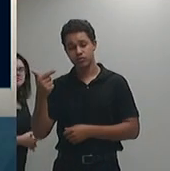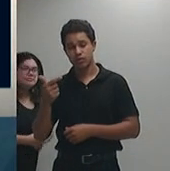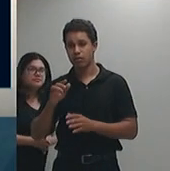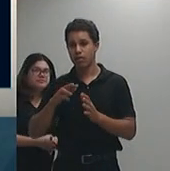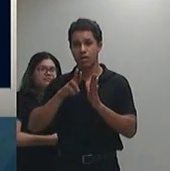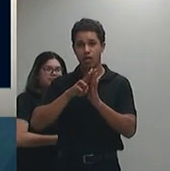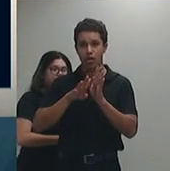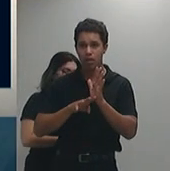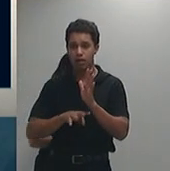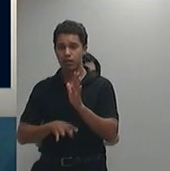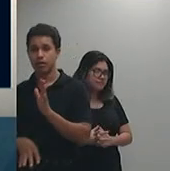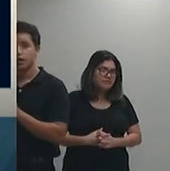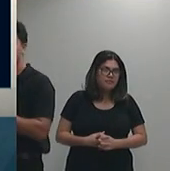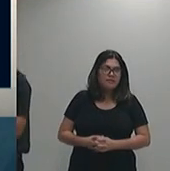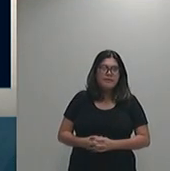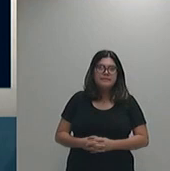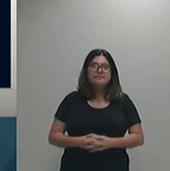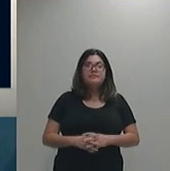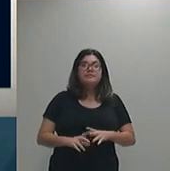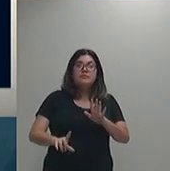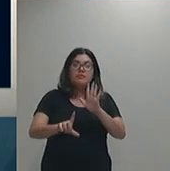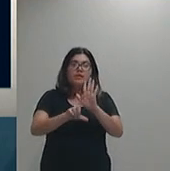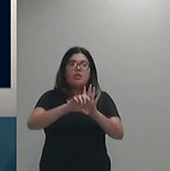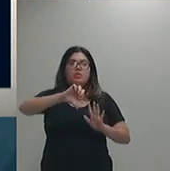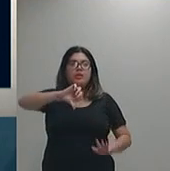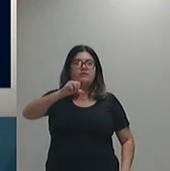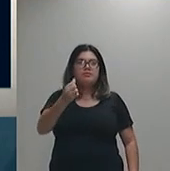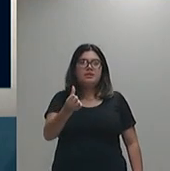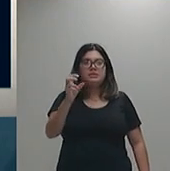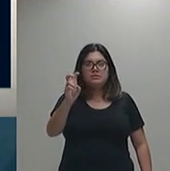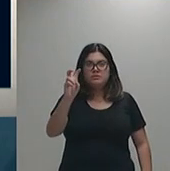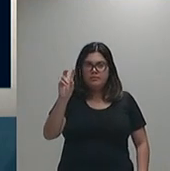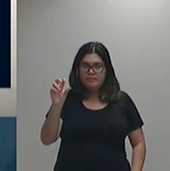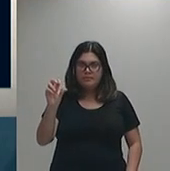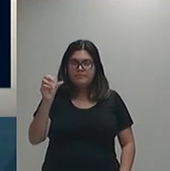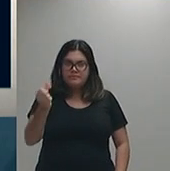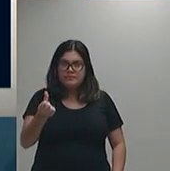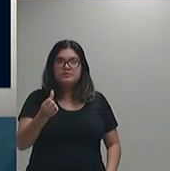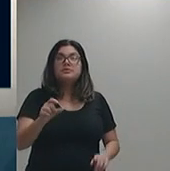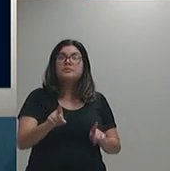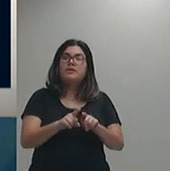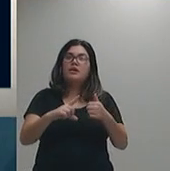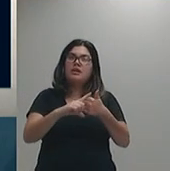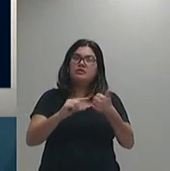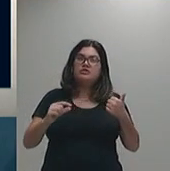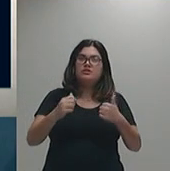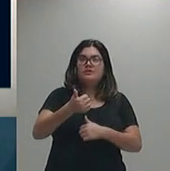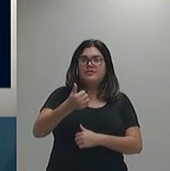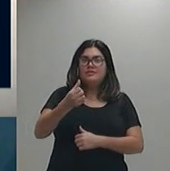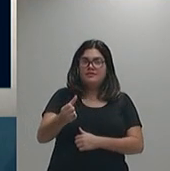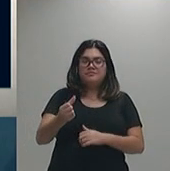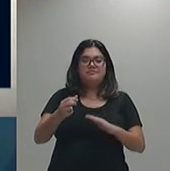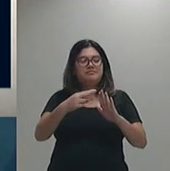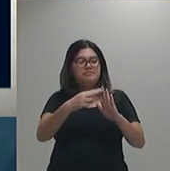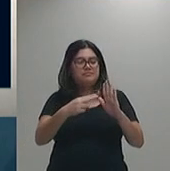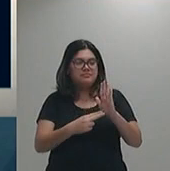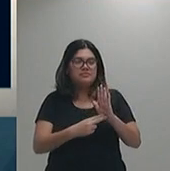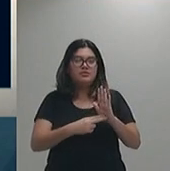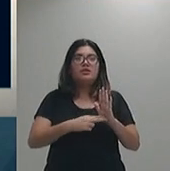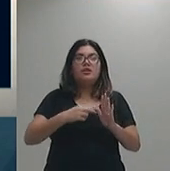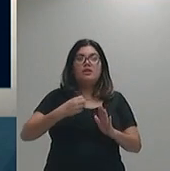1º e 2º da Lei 9656 bem como do artigo 16 da resolução normativa RN